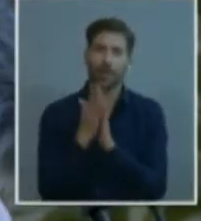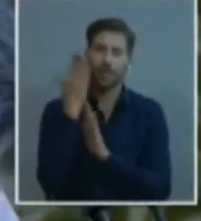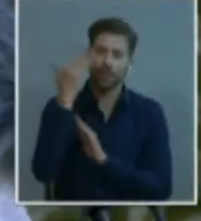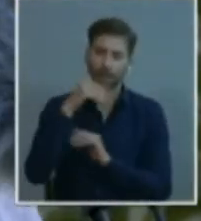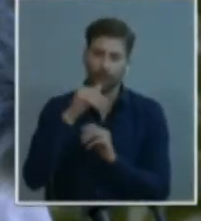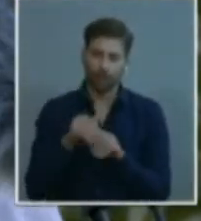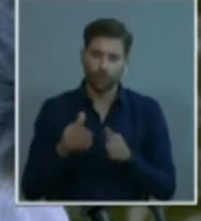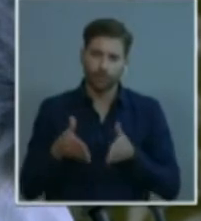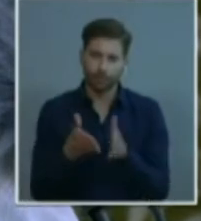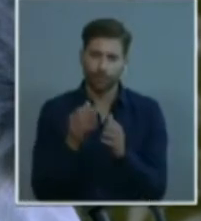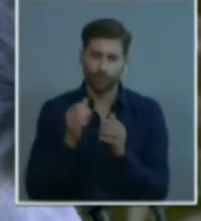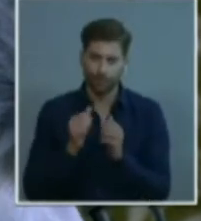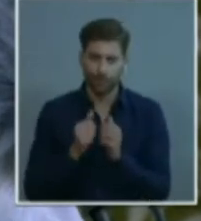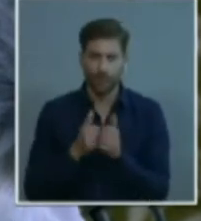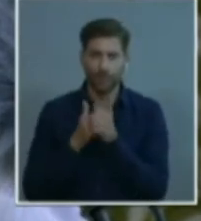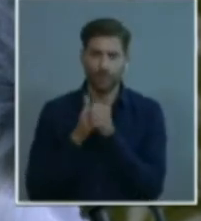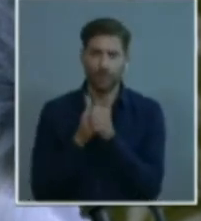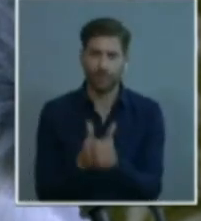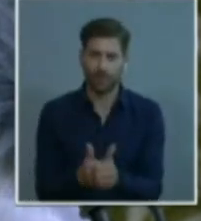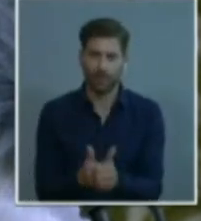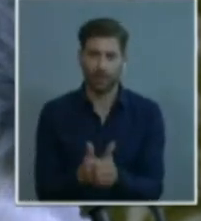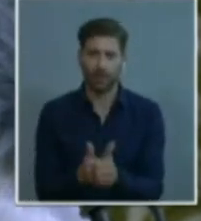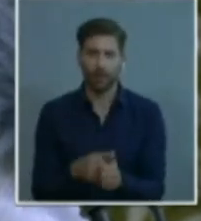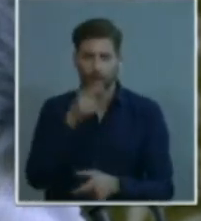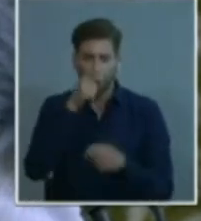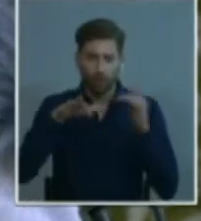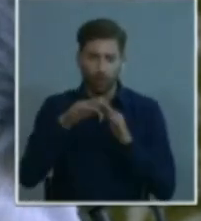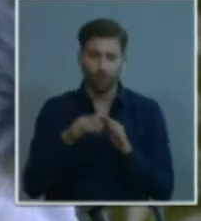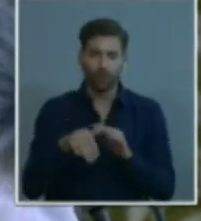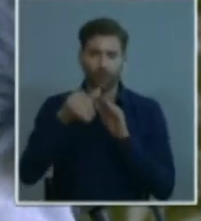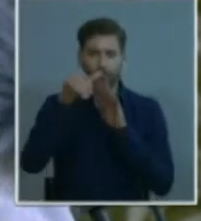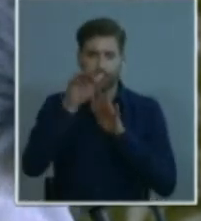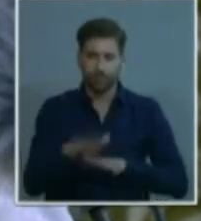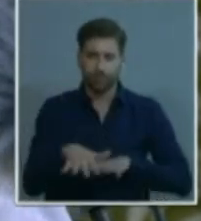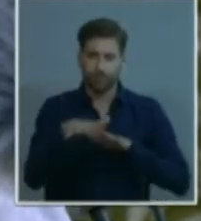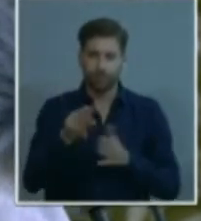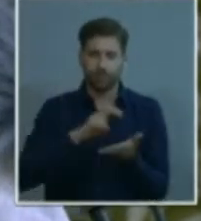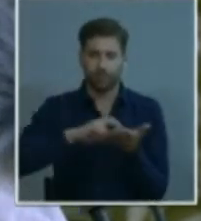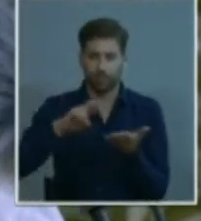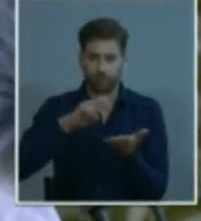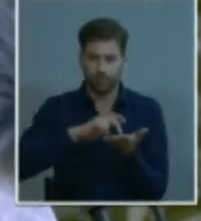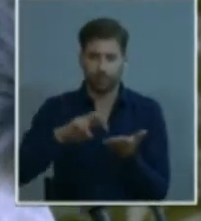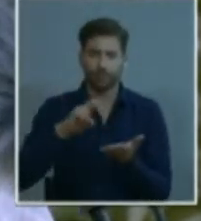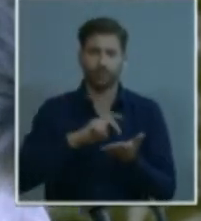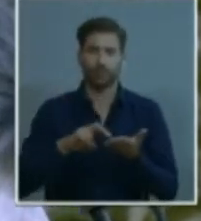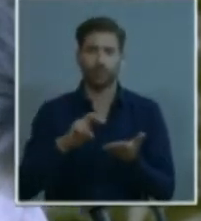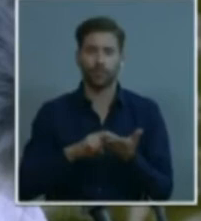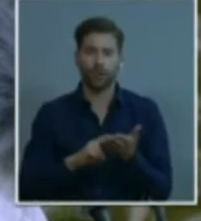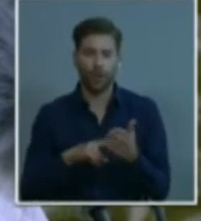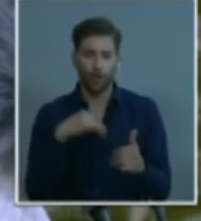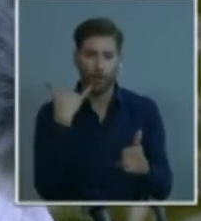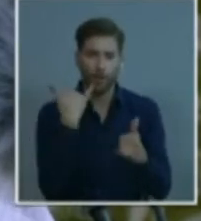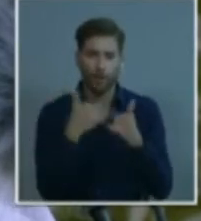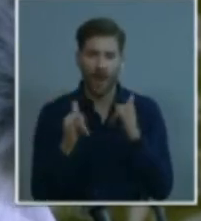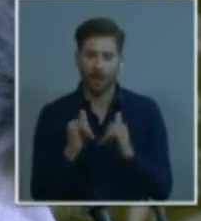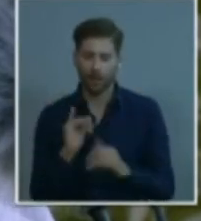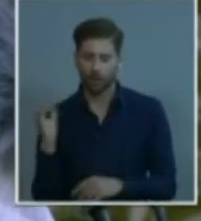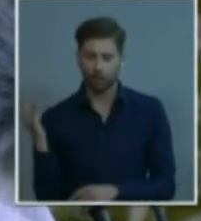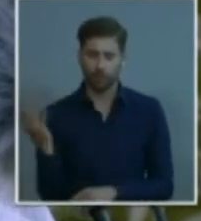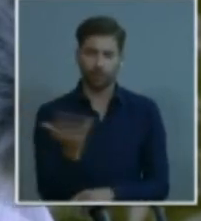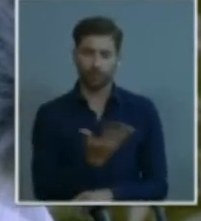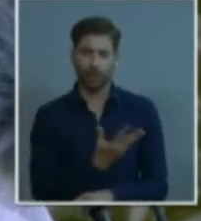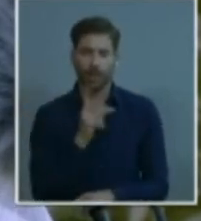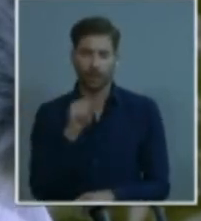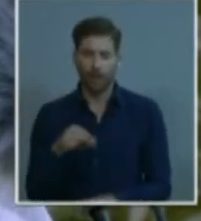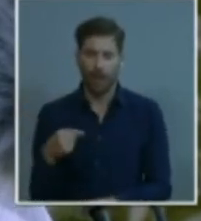para todo este povo que peregrina pela terra no meio de perigos e de dificuldades